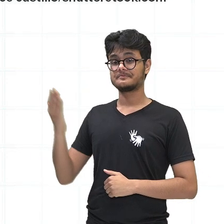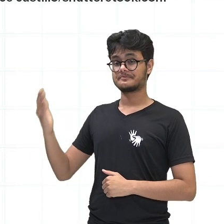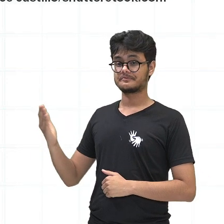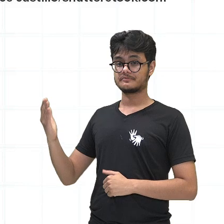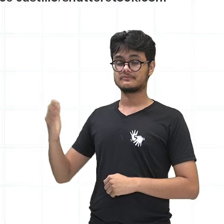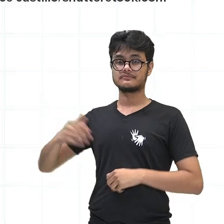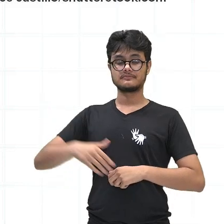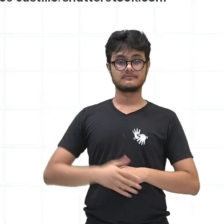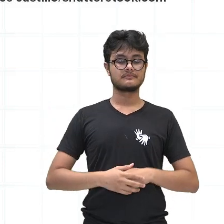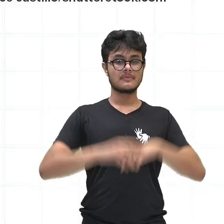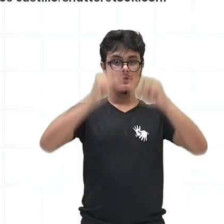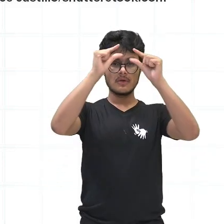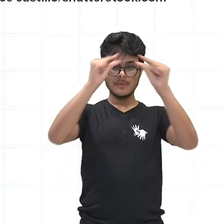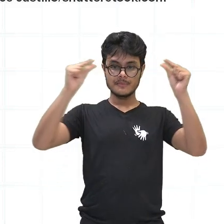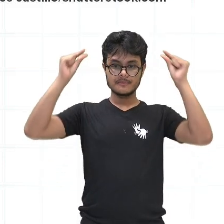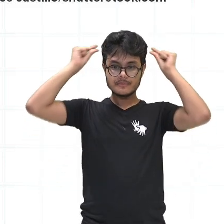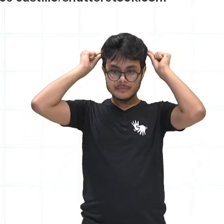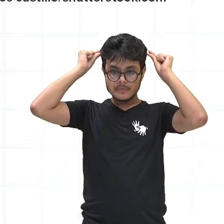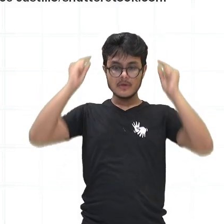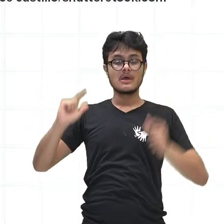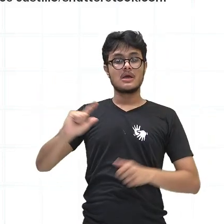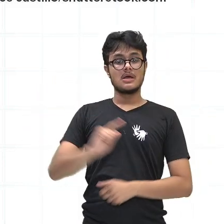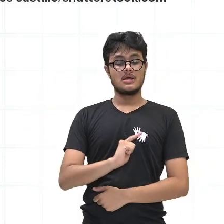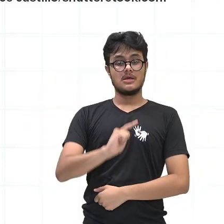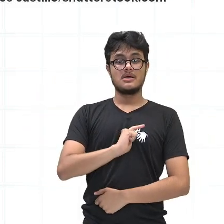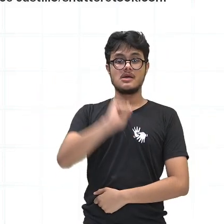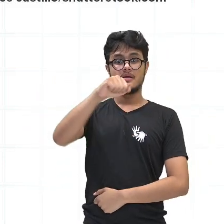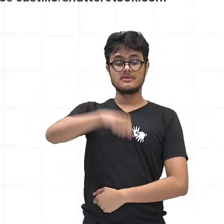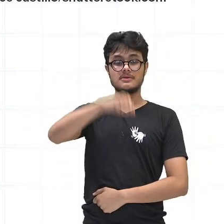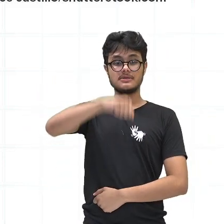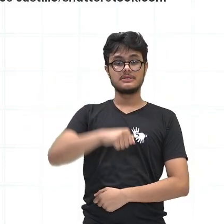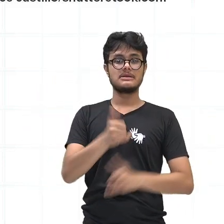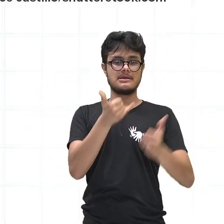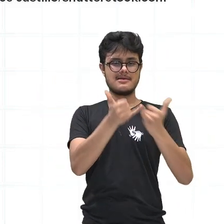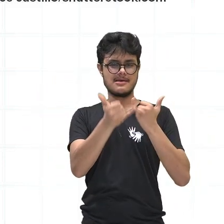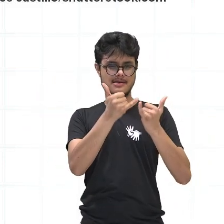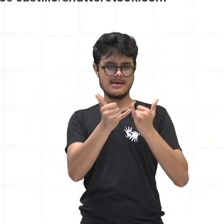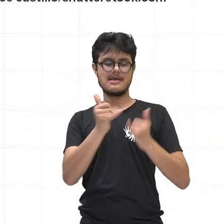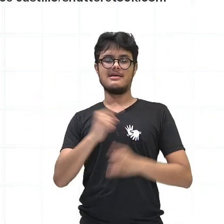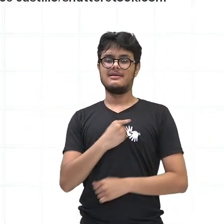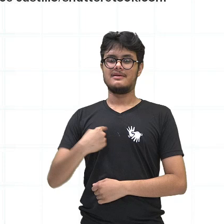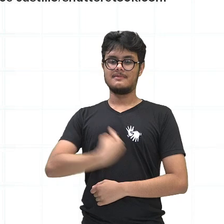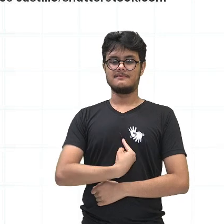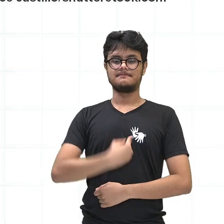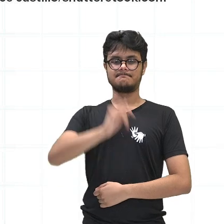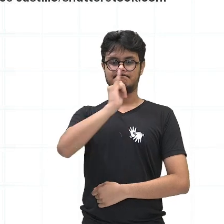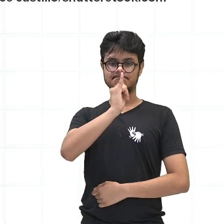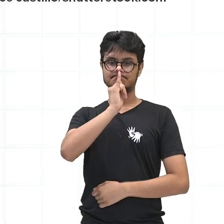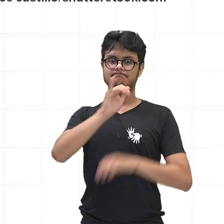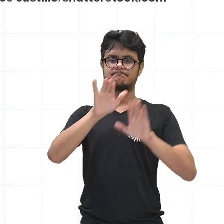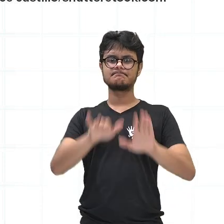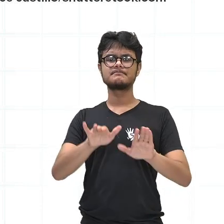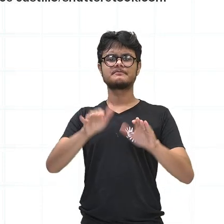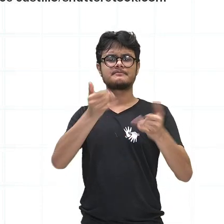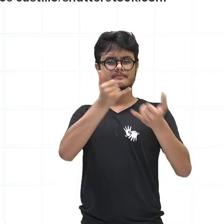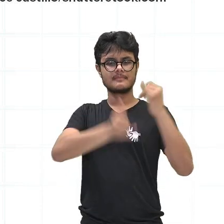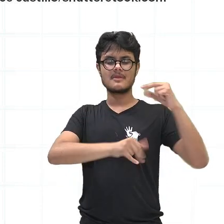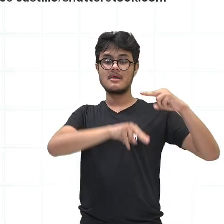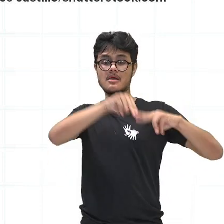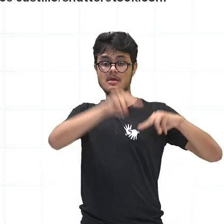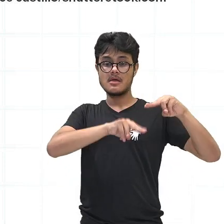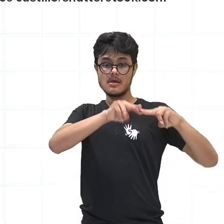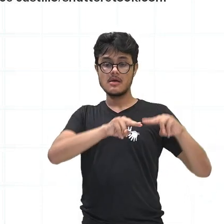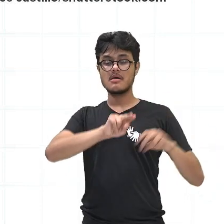mexicano, que está muito presente, tem muito a ver com a nossa questão, não é verdade? A questão, vamos chamar, da nossa festa junina. Embora não